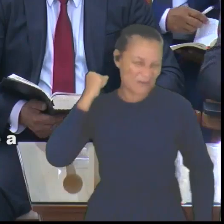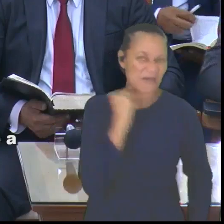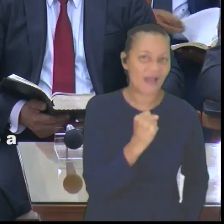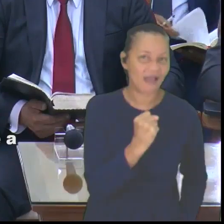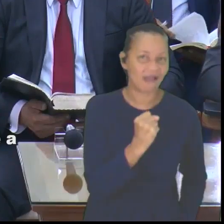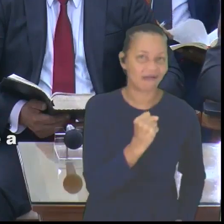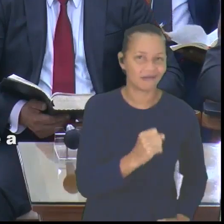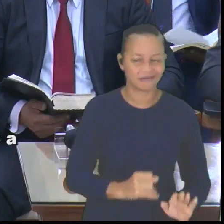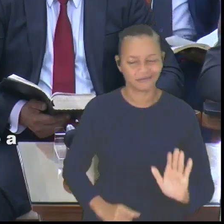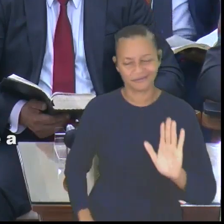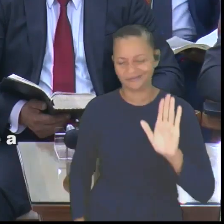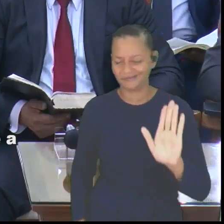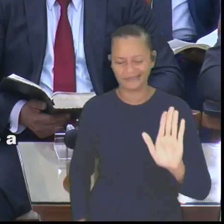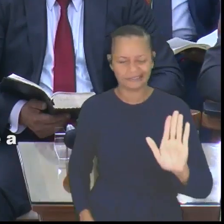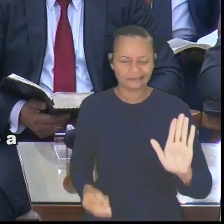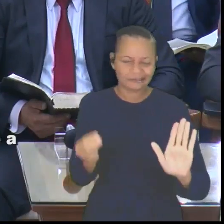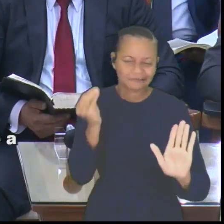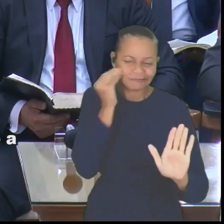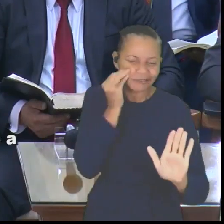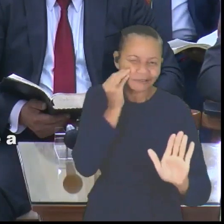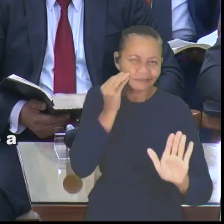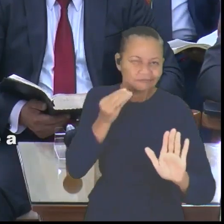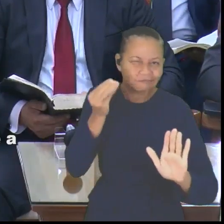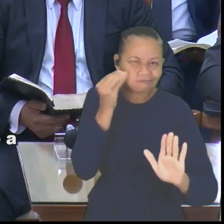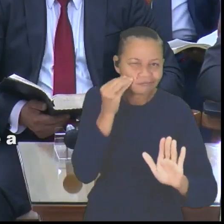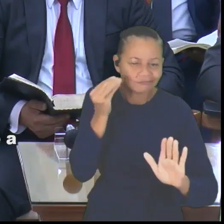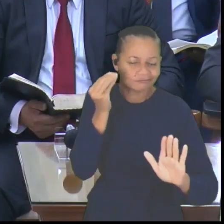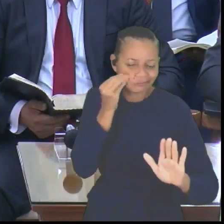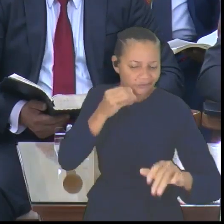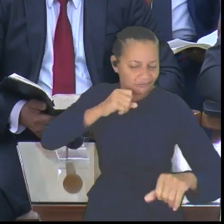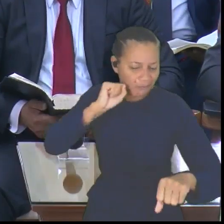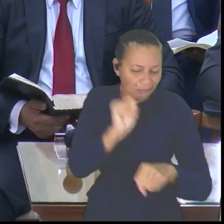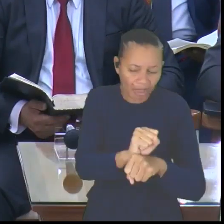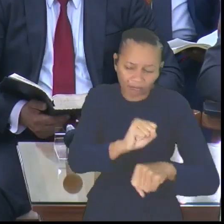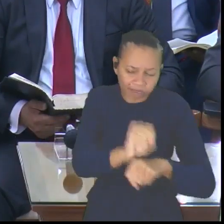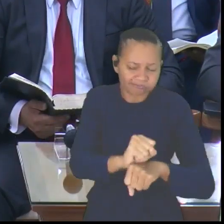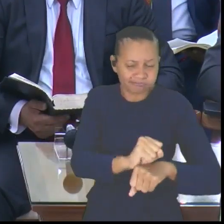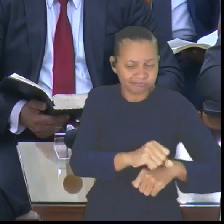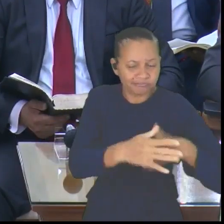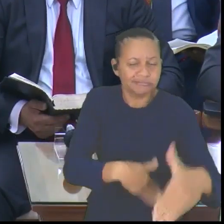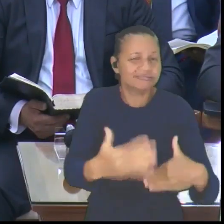Herodes tentou de tudo para impedir a igreja de avançar.